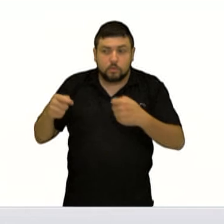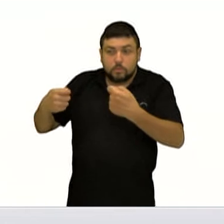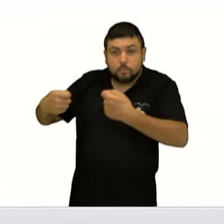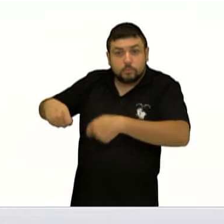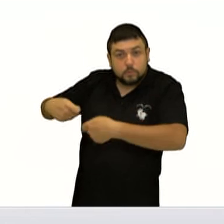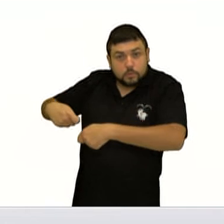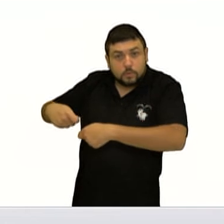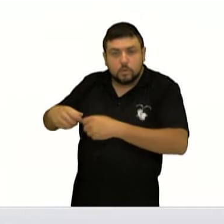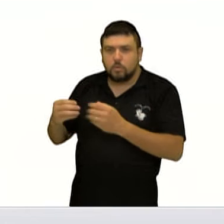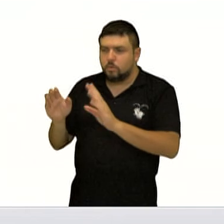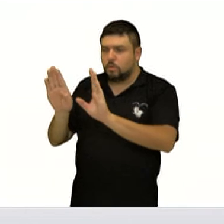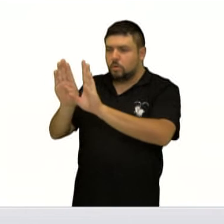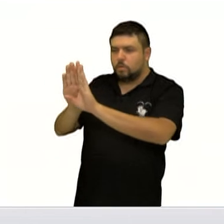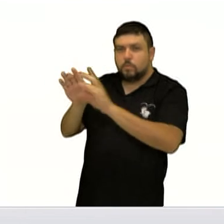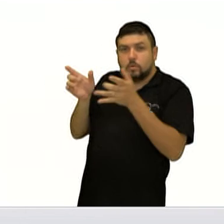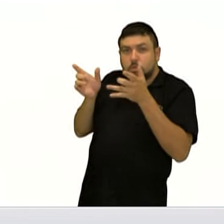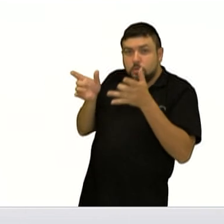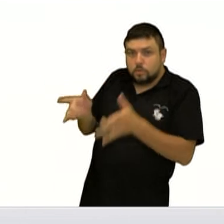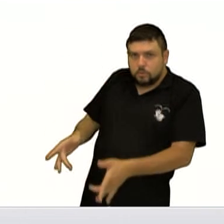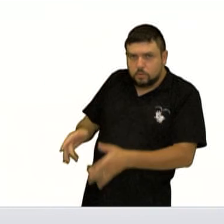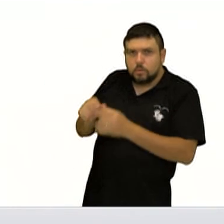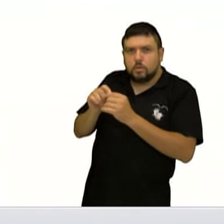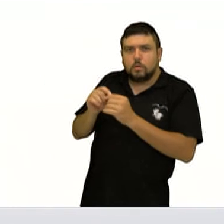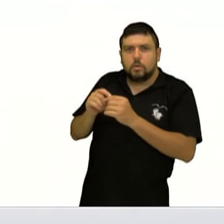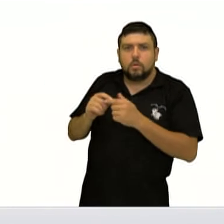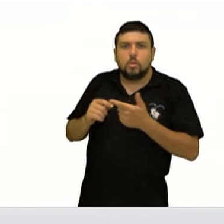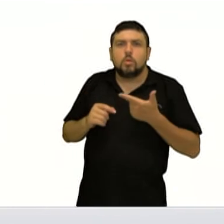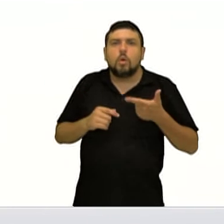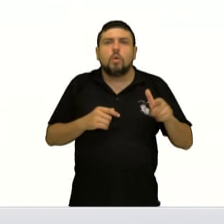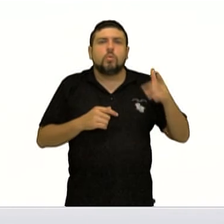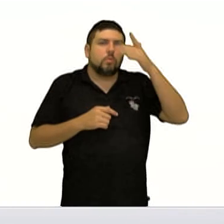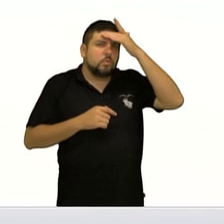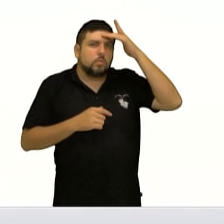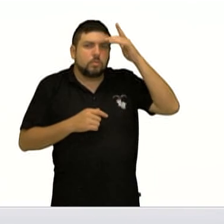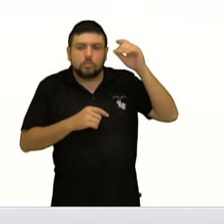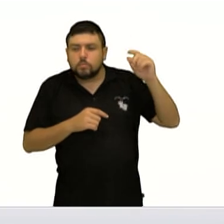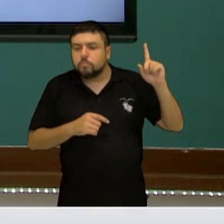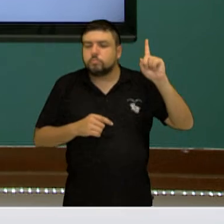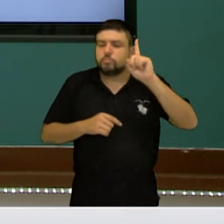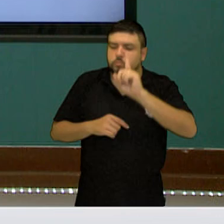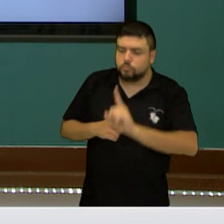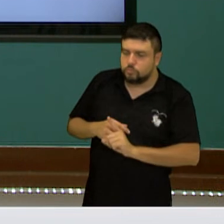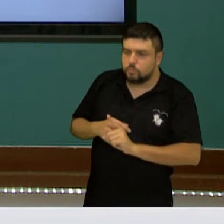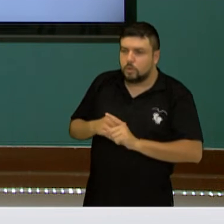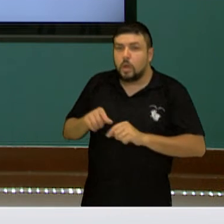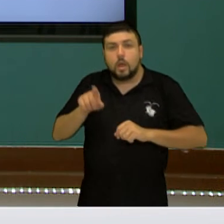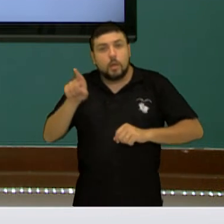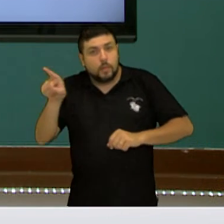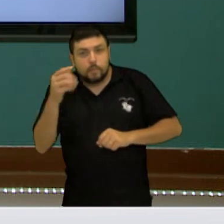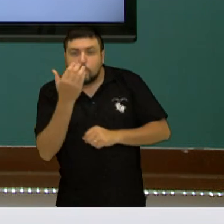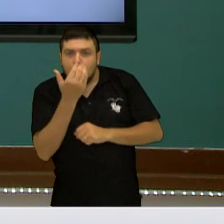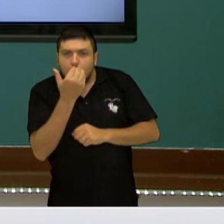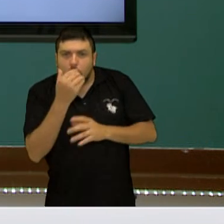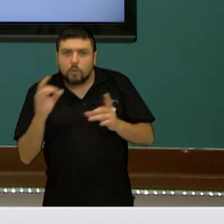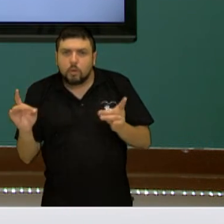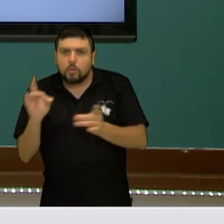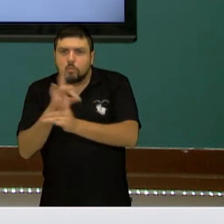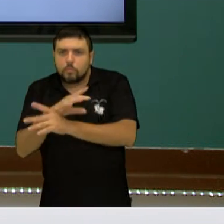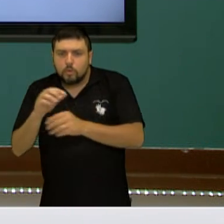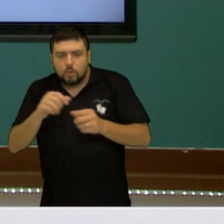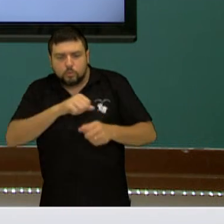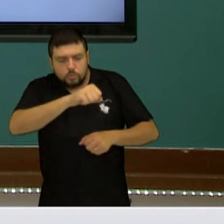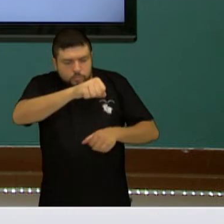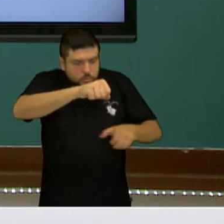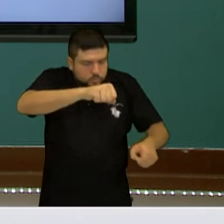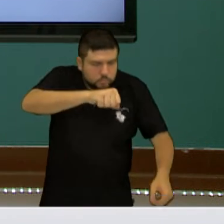ser deixados na porta para que outras pessoas recolham, ok? Deixa na porta, o paciente recolhe. O paciente deixa na porta,